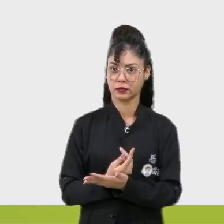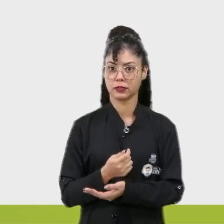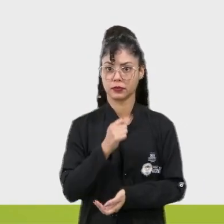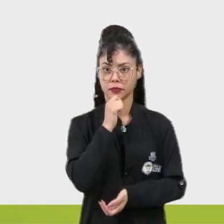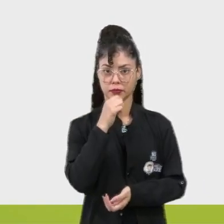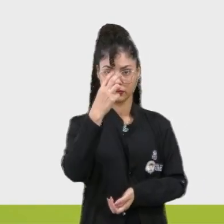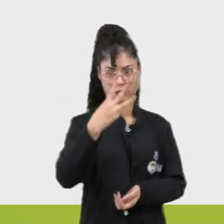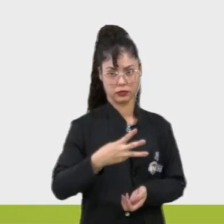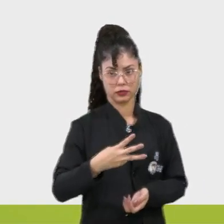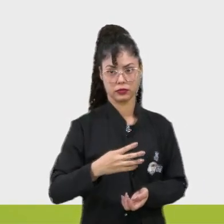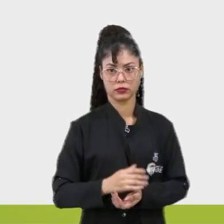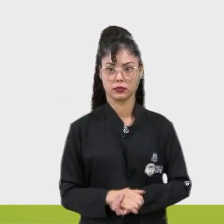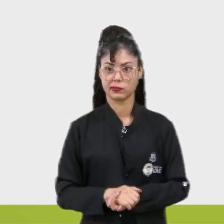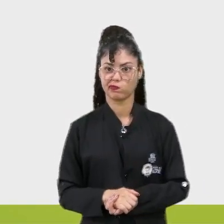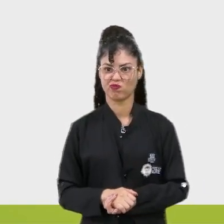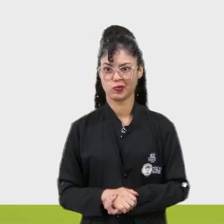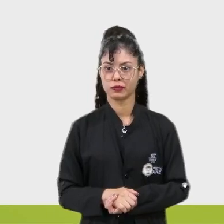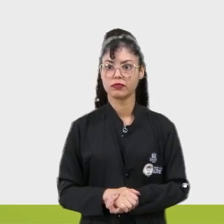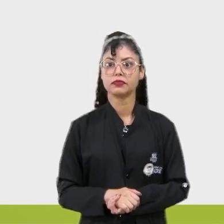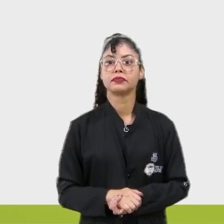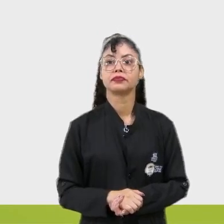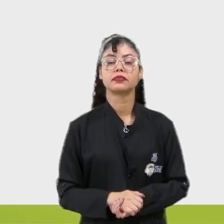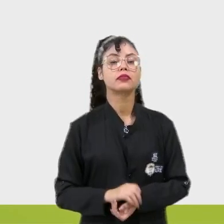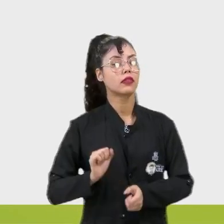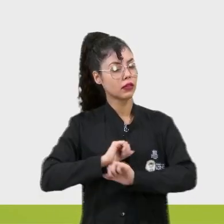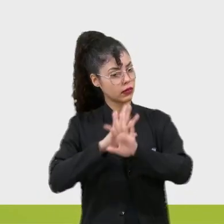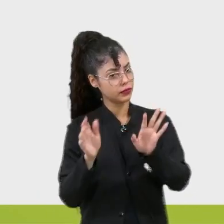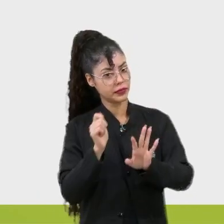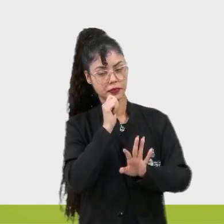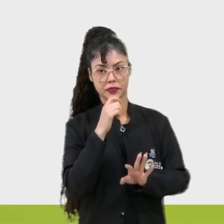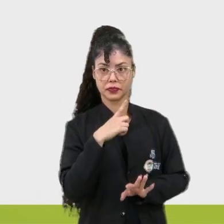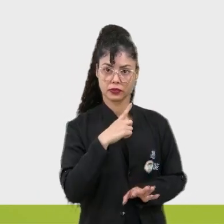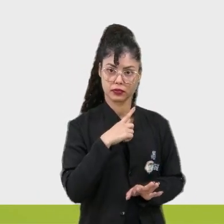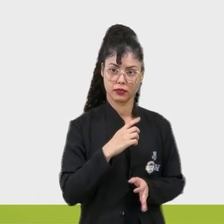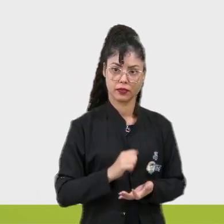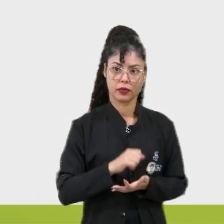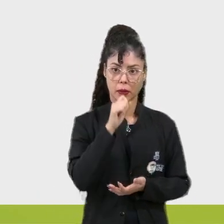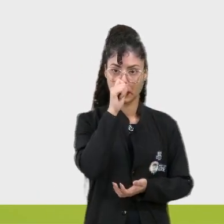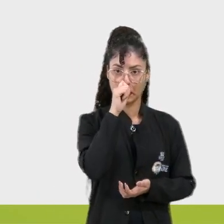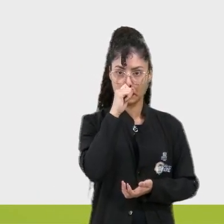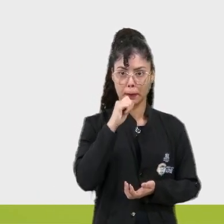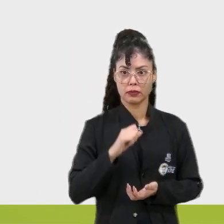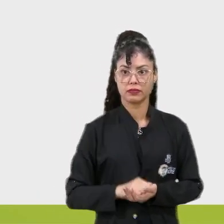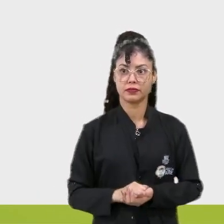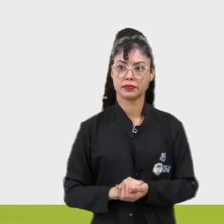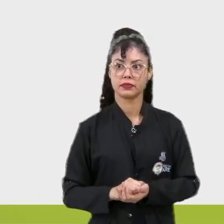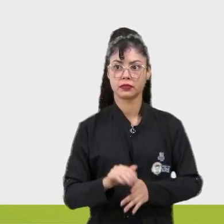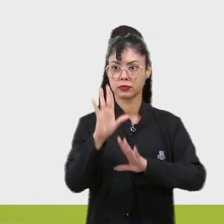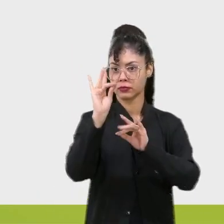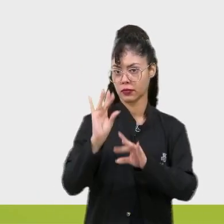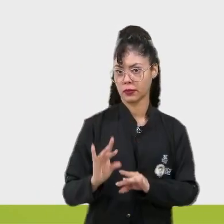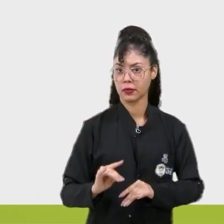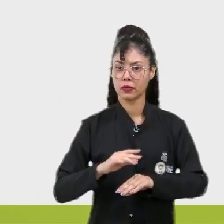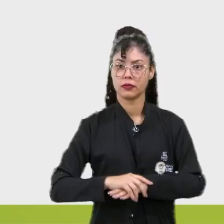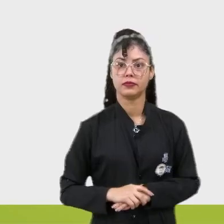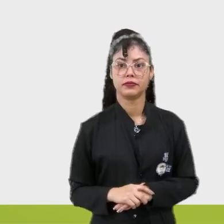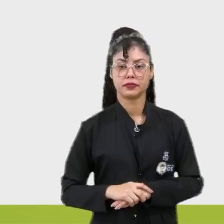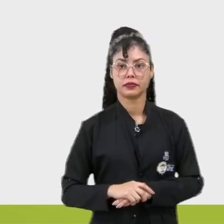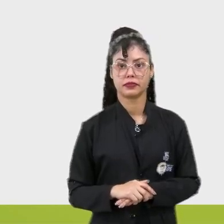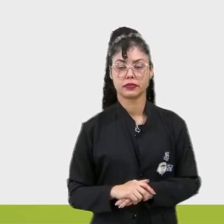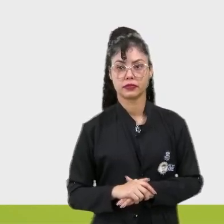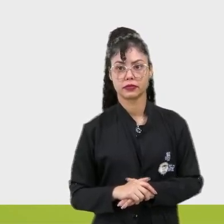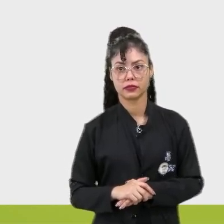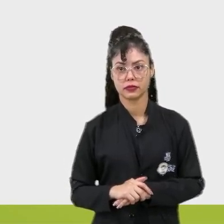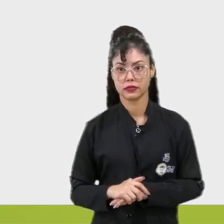aqui no nível 3, né? Lógico que tem essas especificidades também, né?